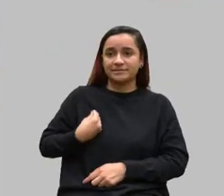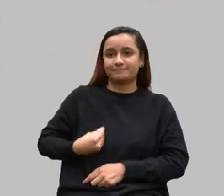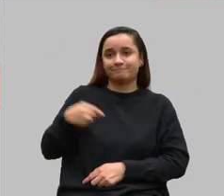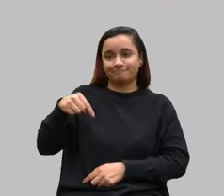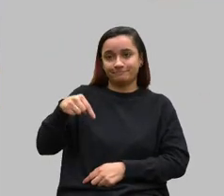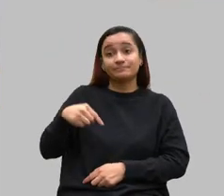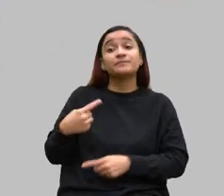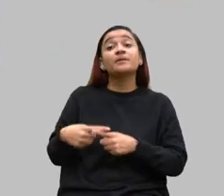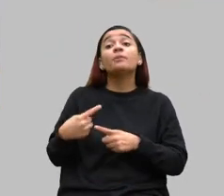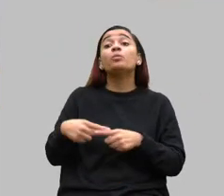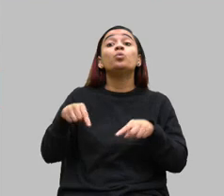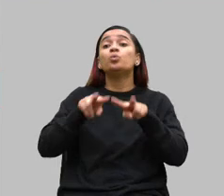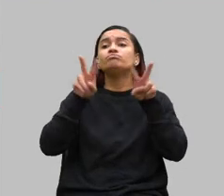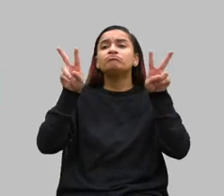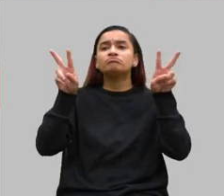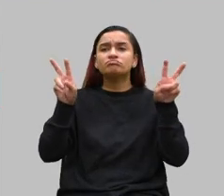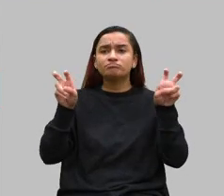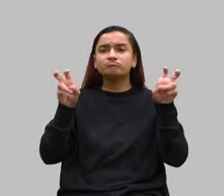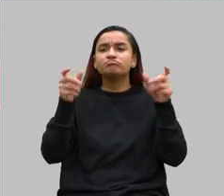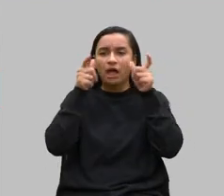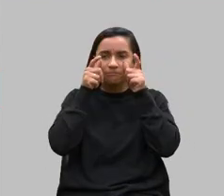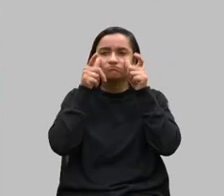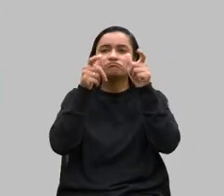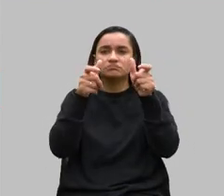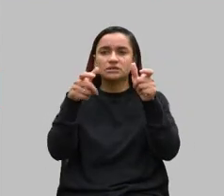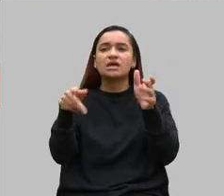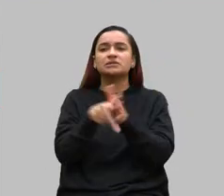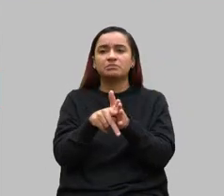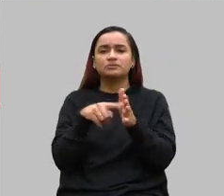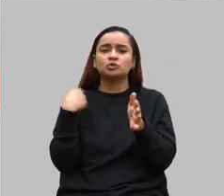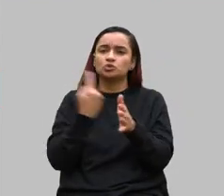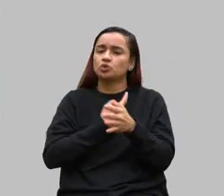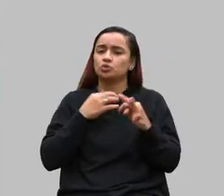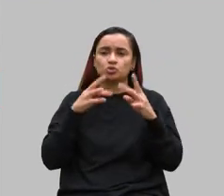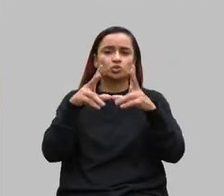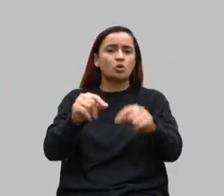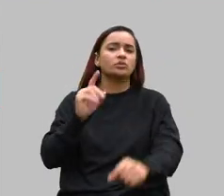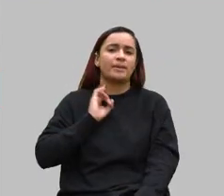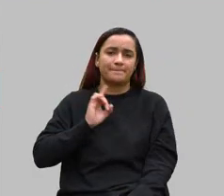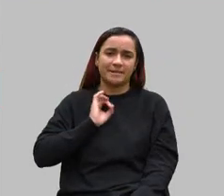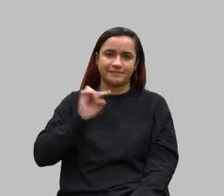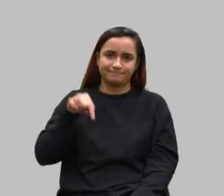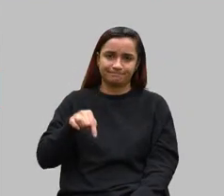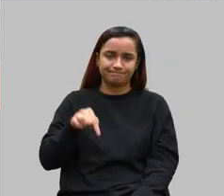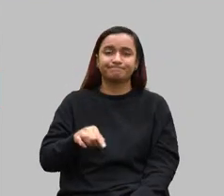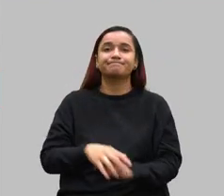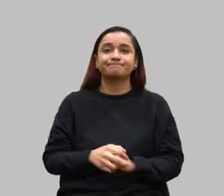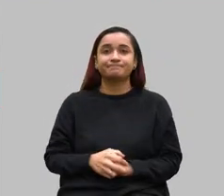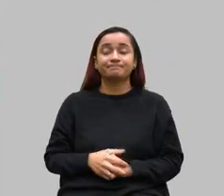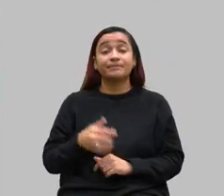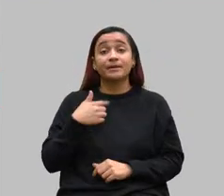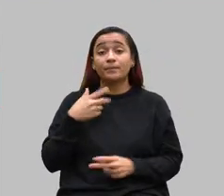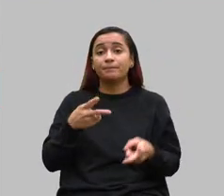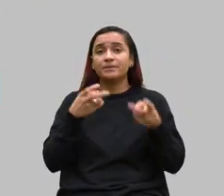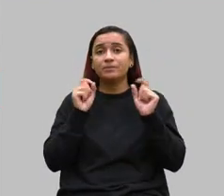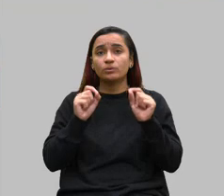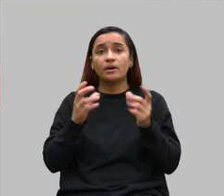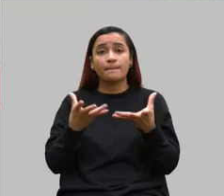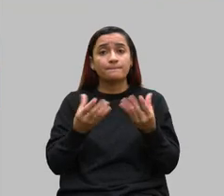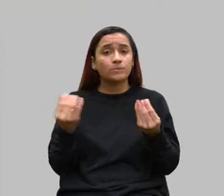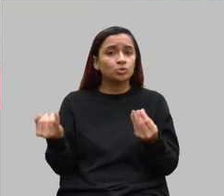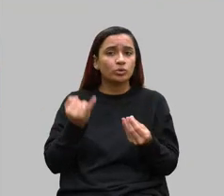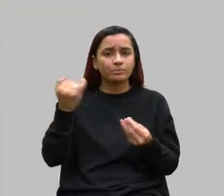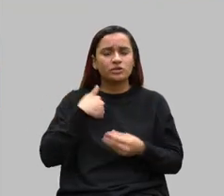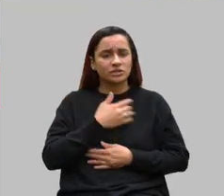tema que interessa todos nós todos nós mineiros e mineiras e eu vejo aqui muito importante gostei muito